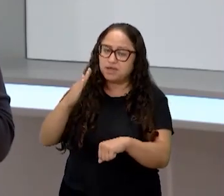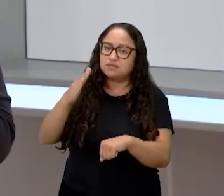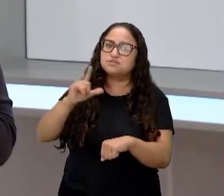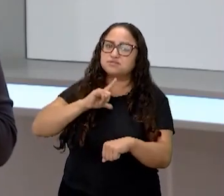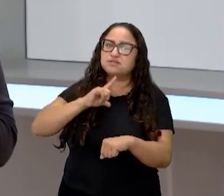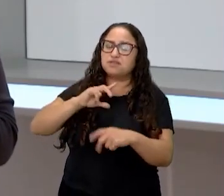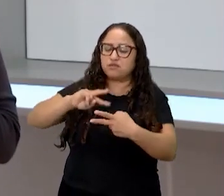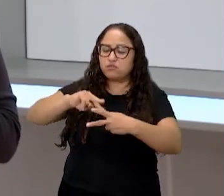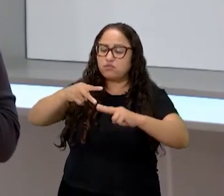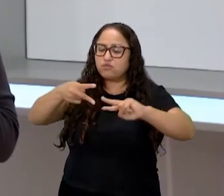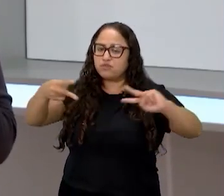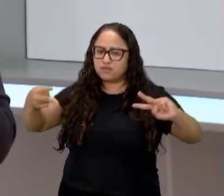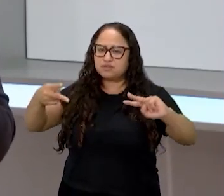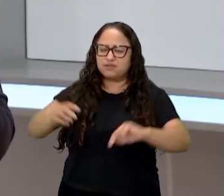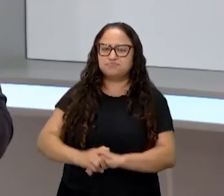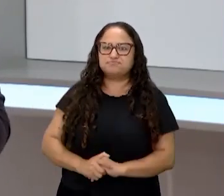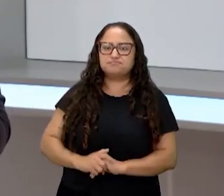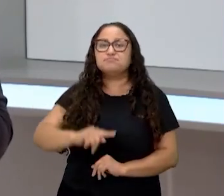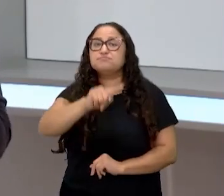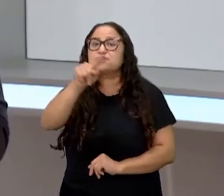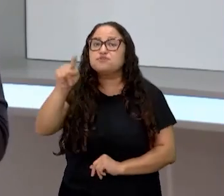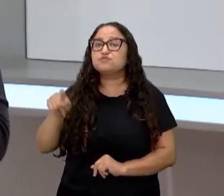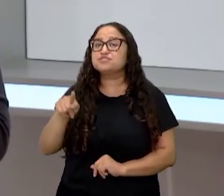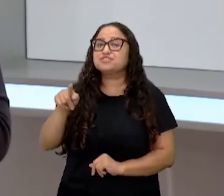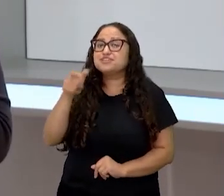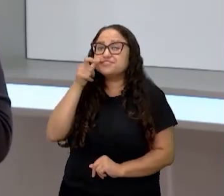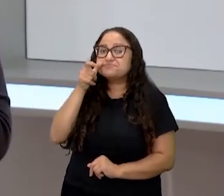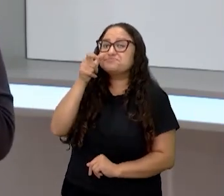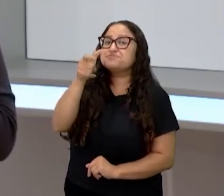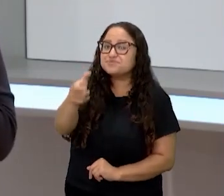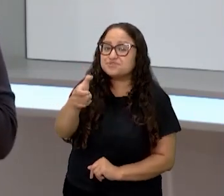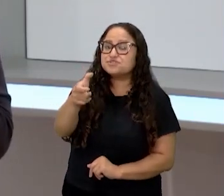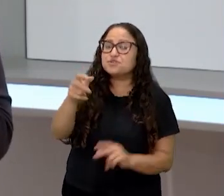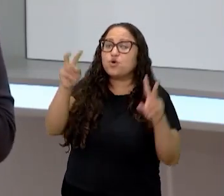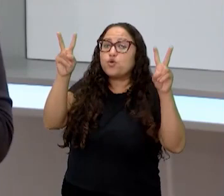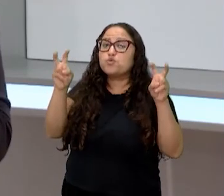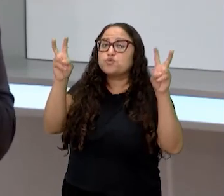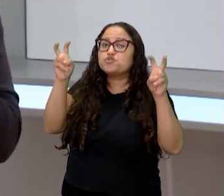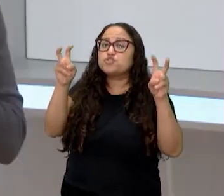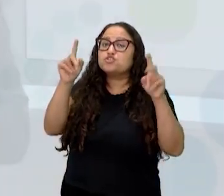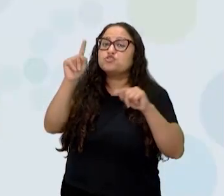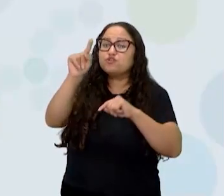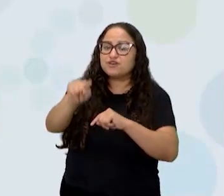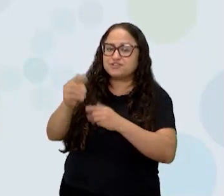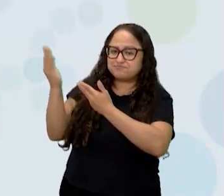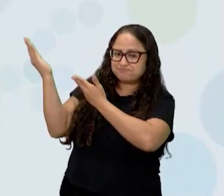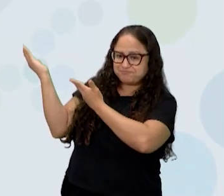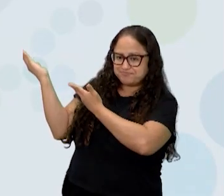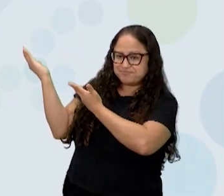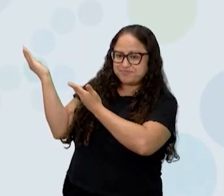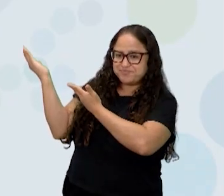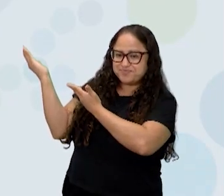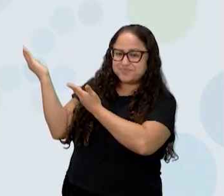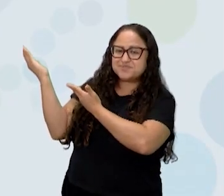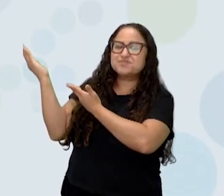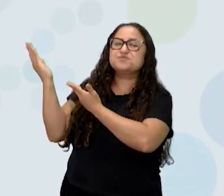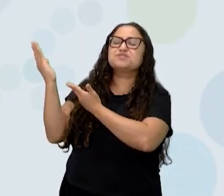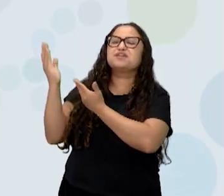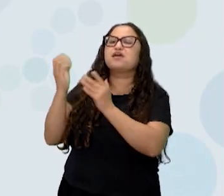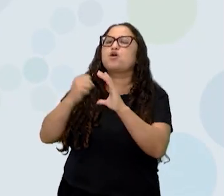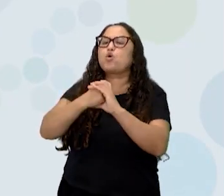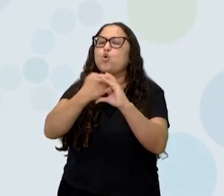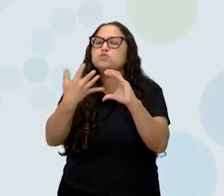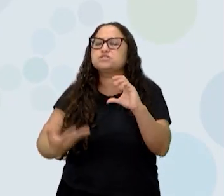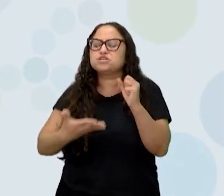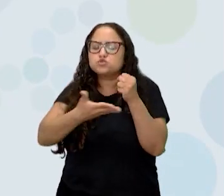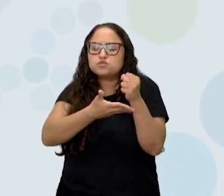do DNA. Então, para vocês aí que estão nos assistindo, o título da nossa aula está aparecendo aí na tela para vocês. Se chama aí,